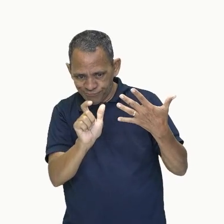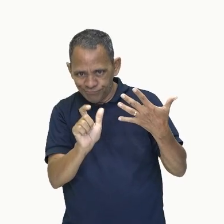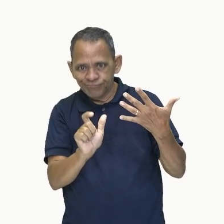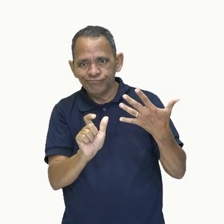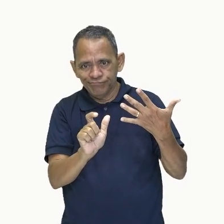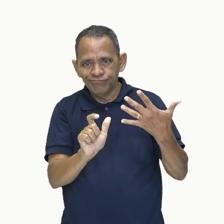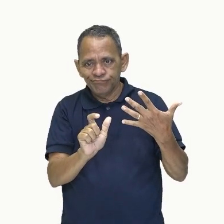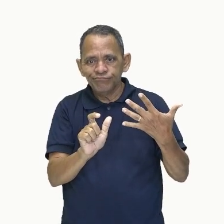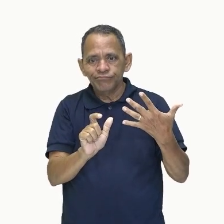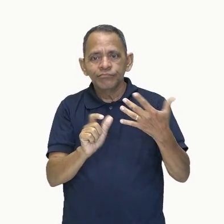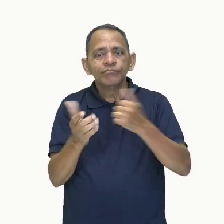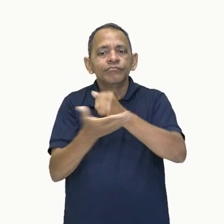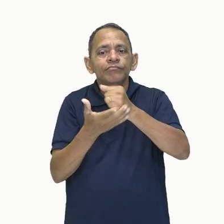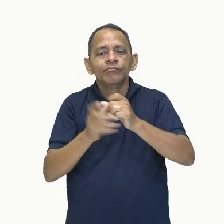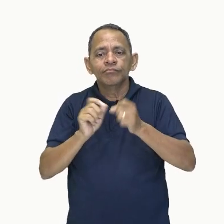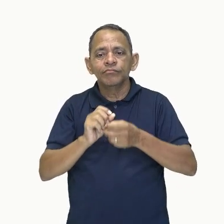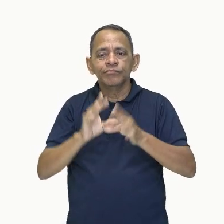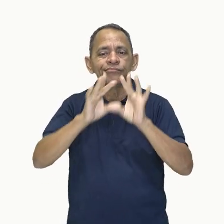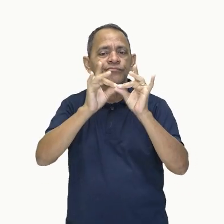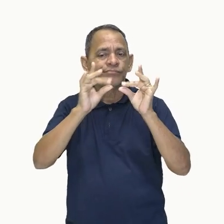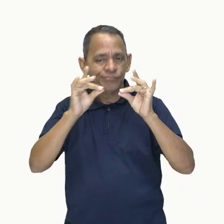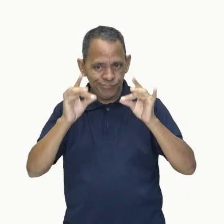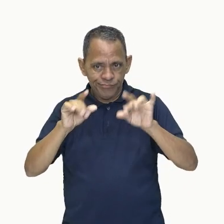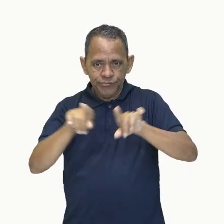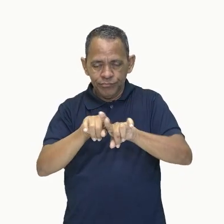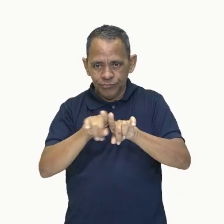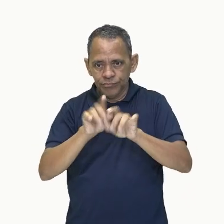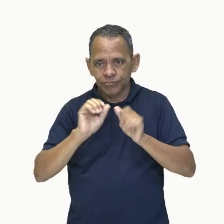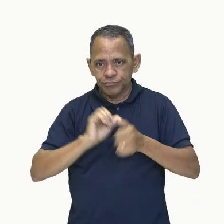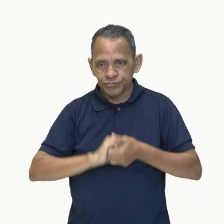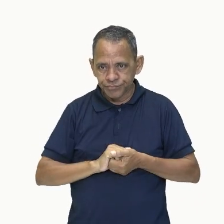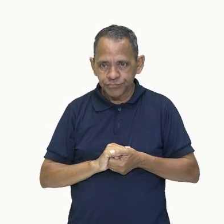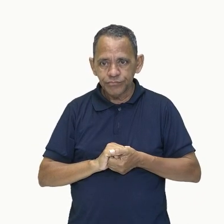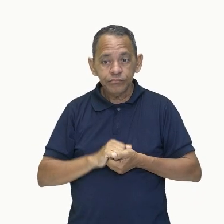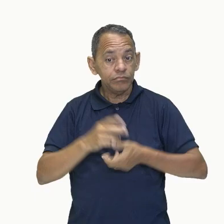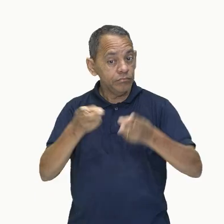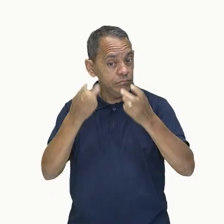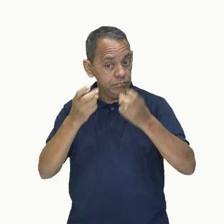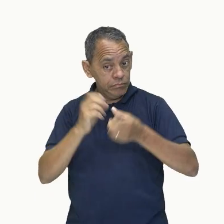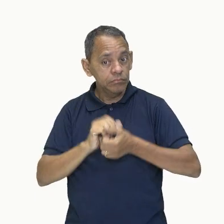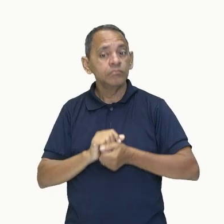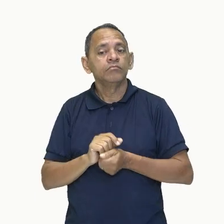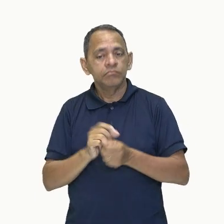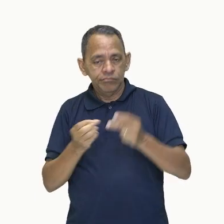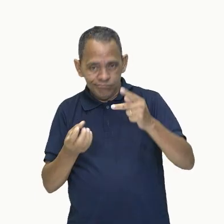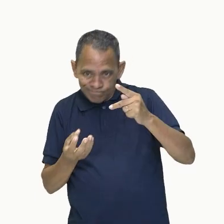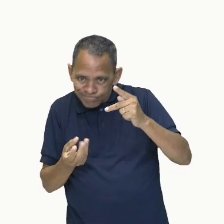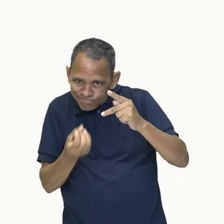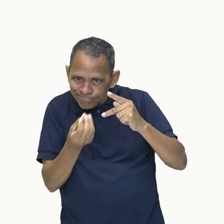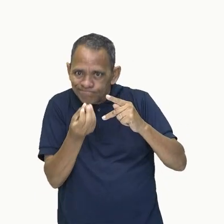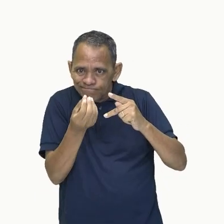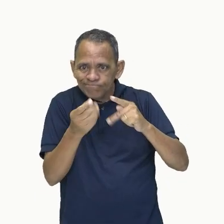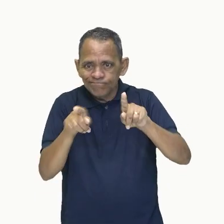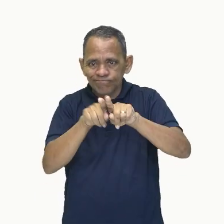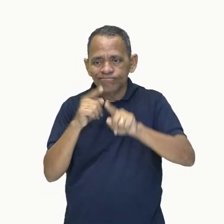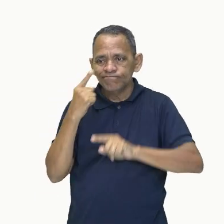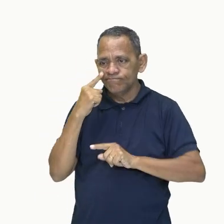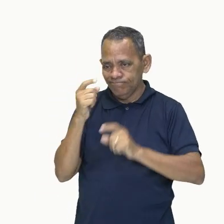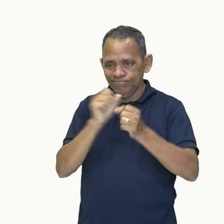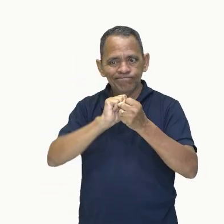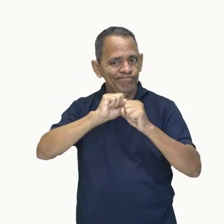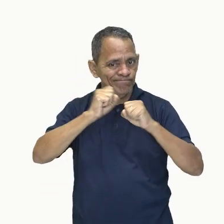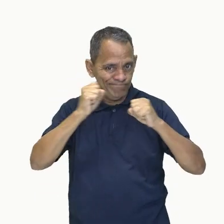a lipase e a gelatinase, tá? Então note que isso são proteínas. Olha o tamanho